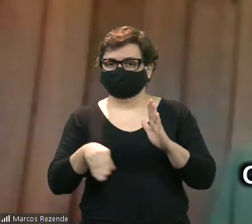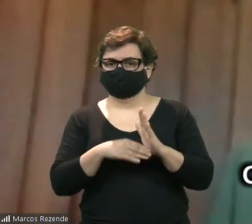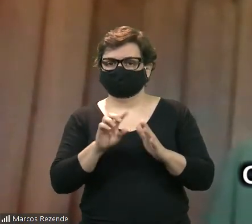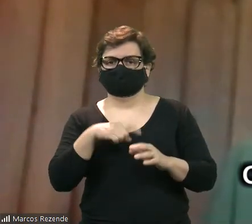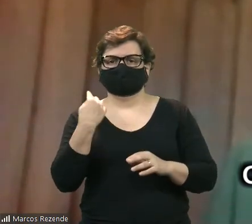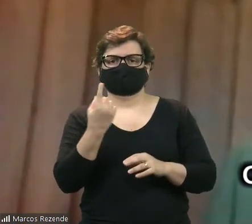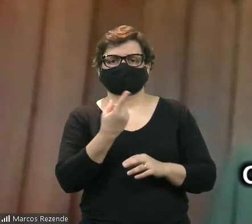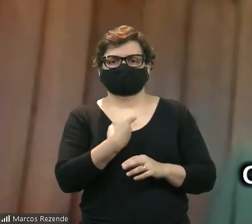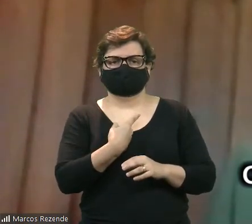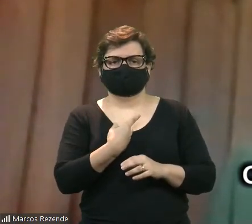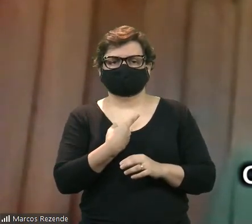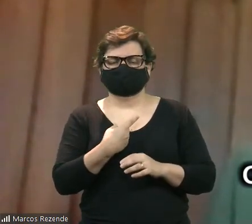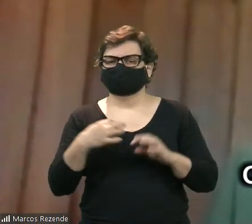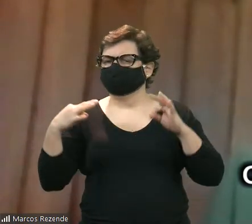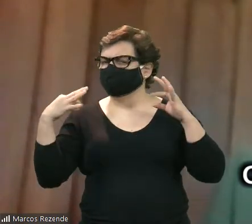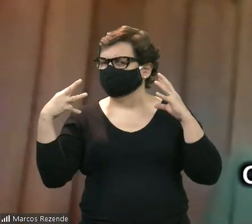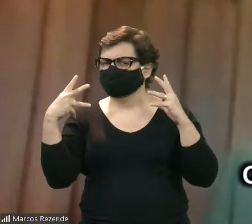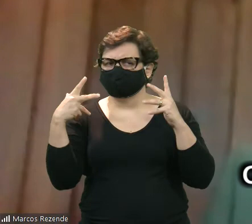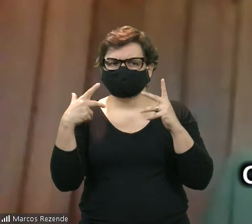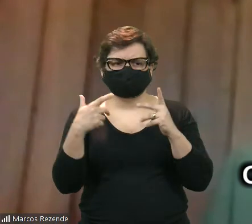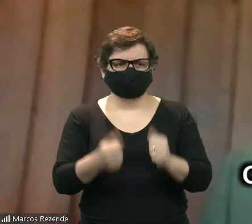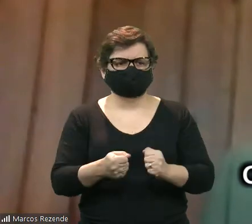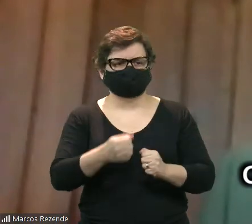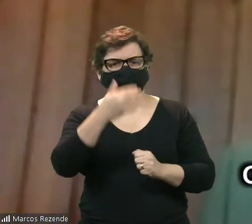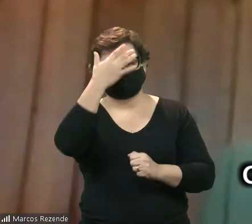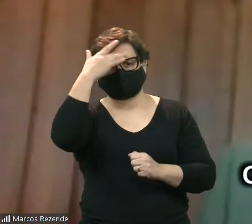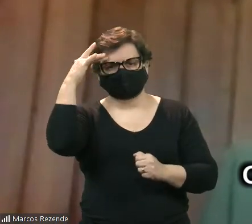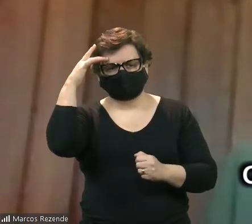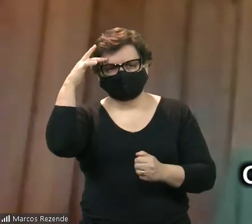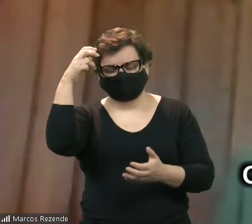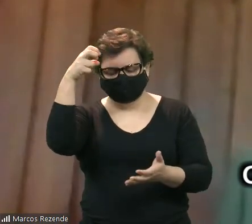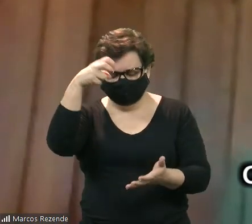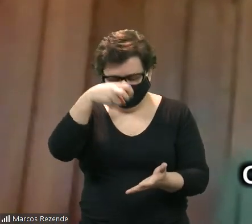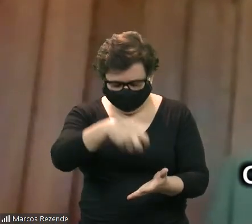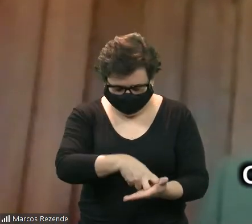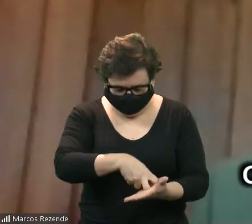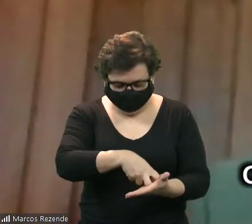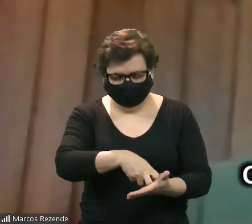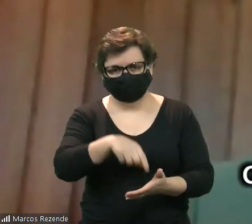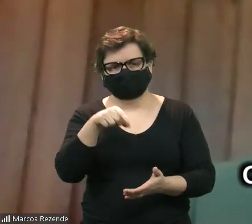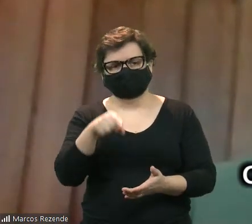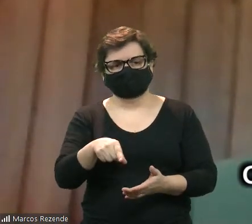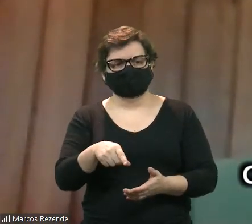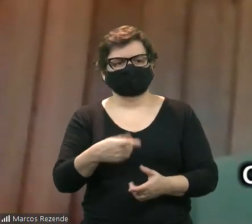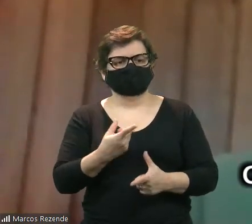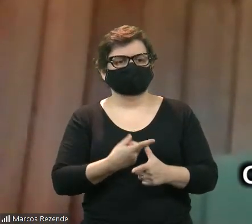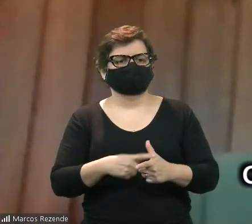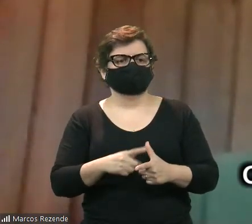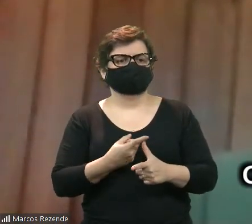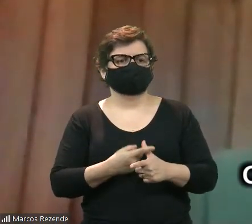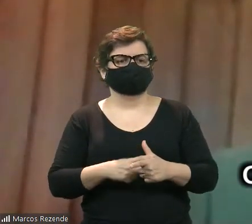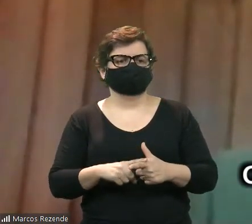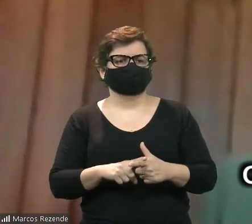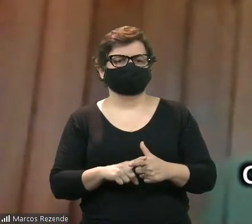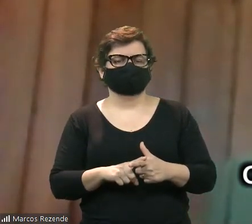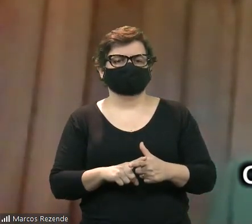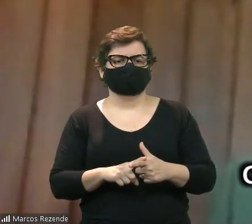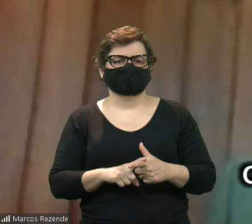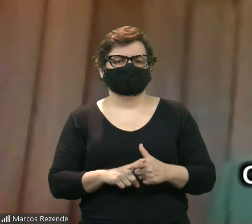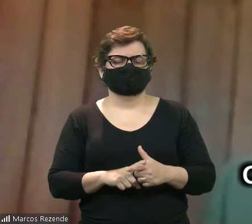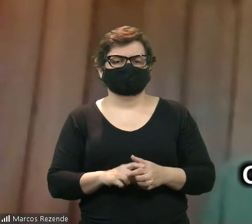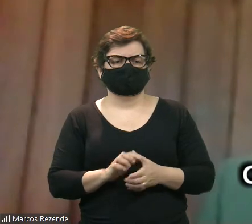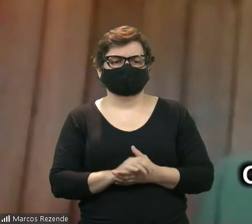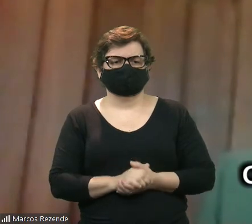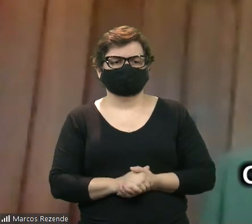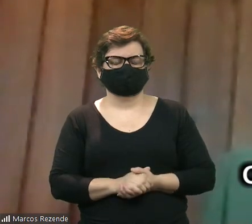nós, a todos indistintamente, de joelhos, infelizmente, nessa situação calamitosa que nós estamos